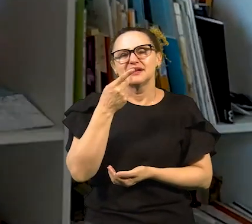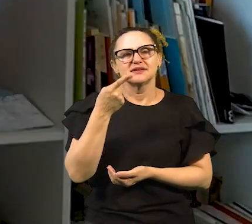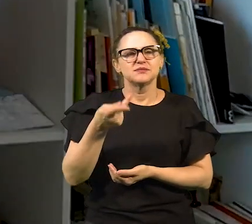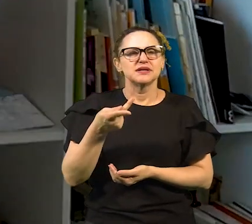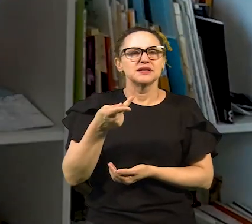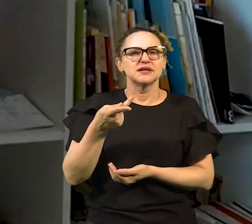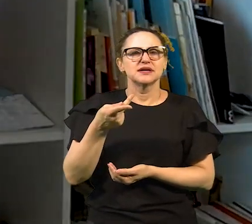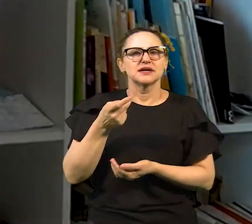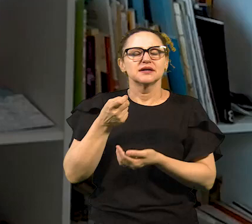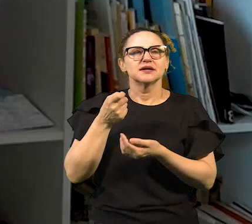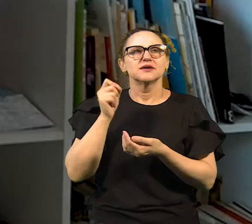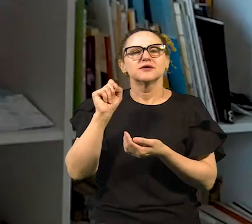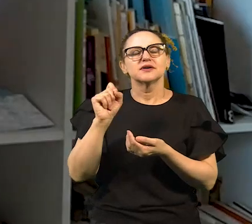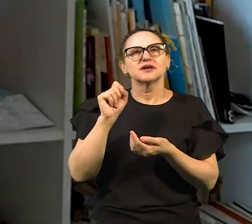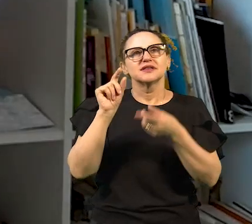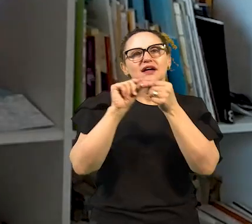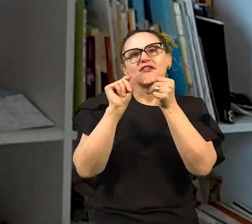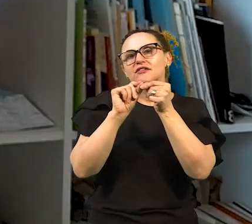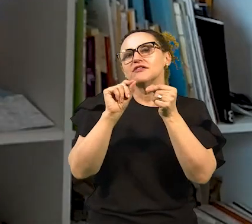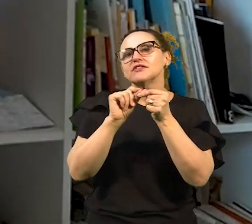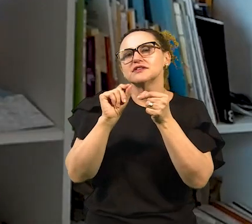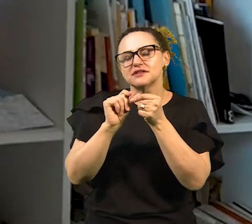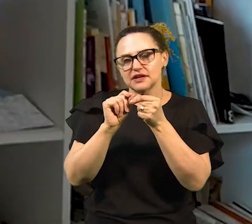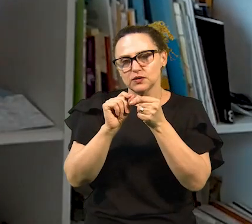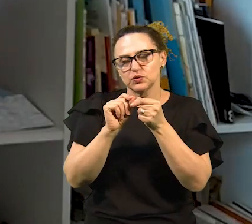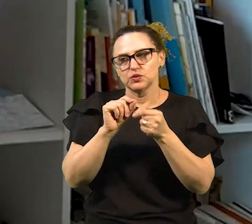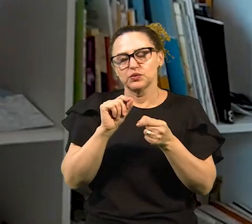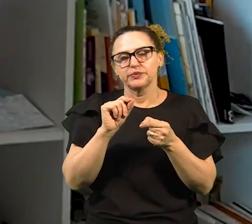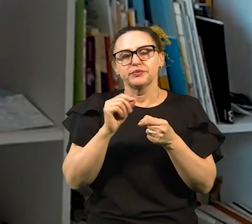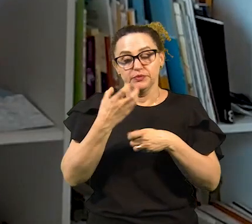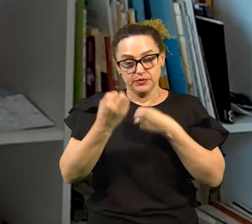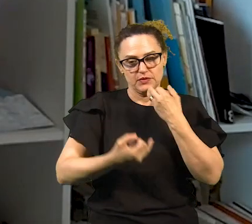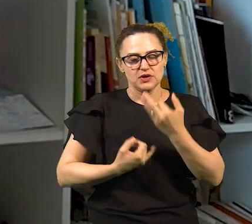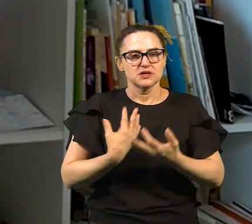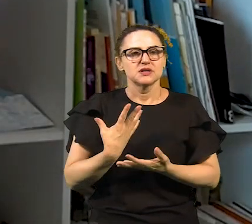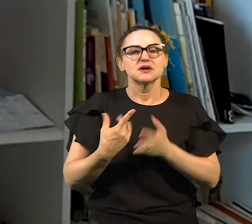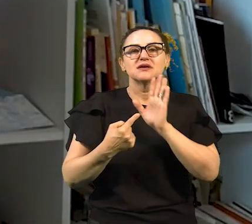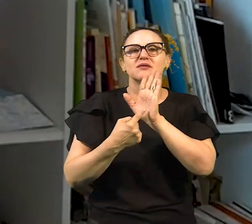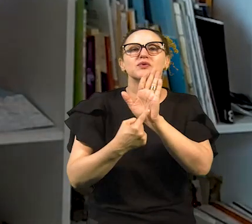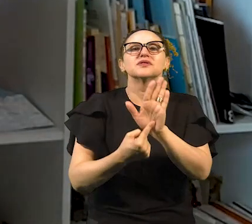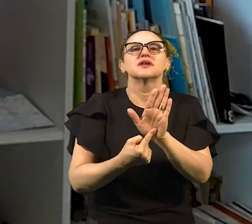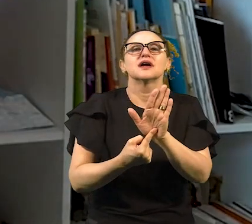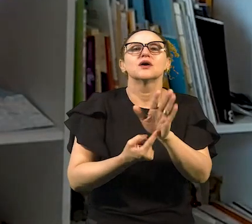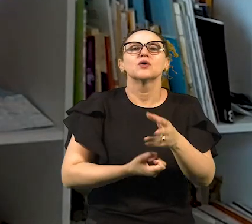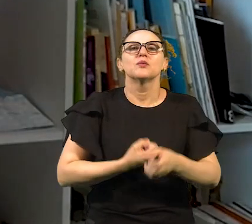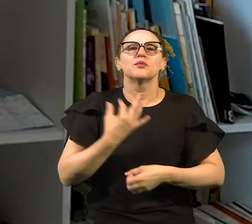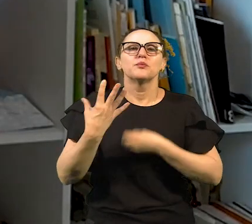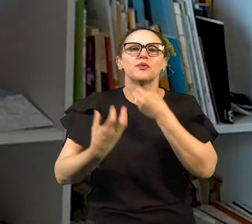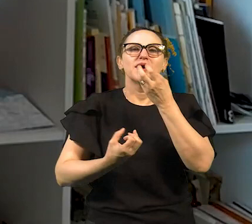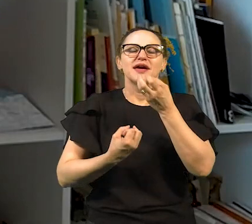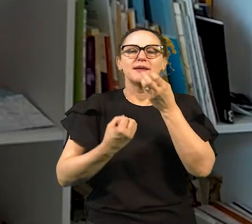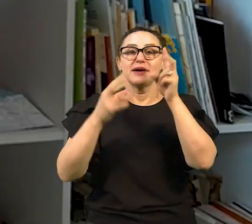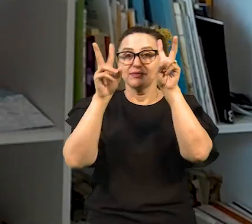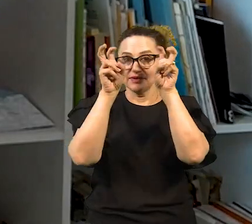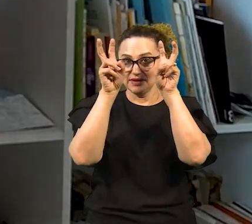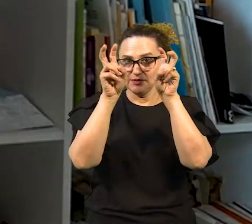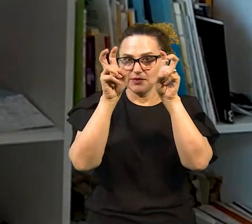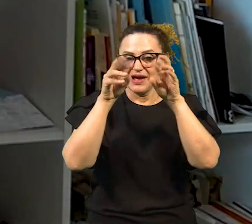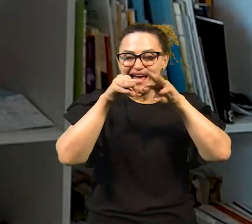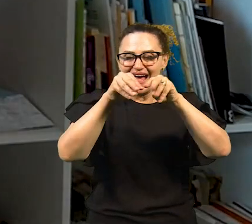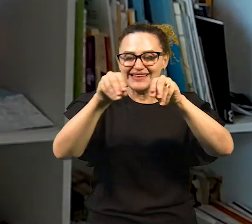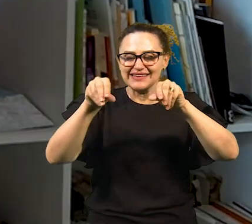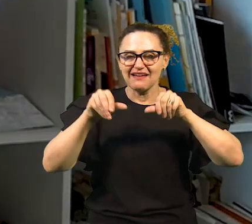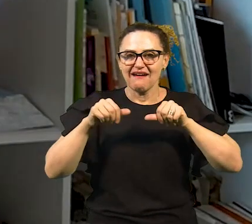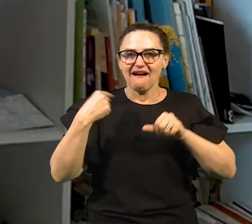está produzindo, né, bastante nesse período já. Ele vai trazer um poema chamado A Terra é Nossa, em que ele diz o seguinte: